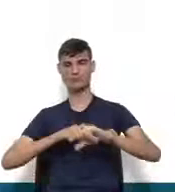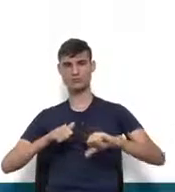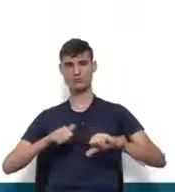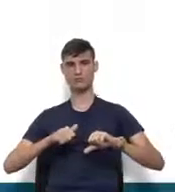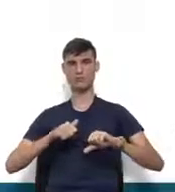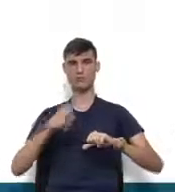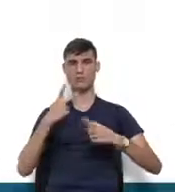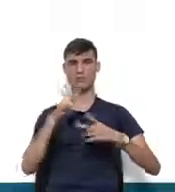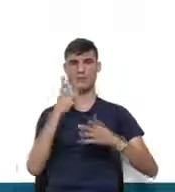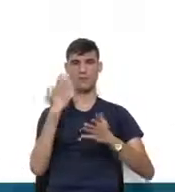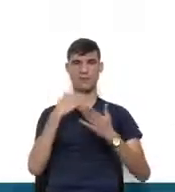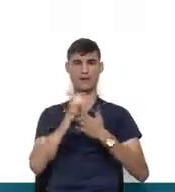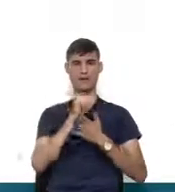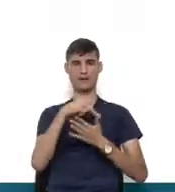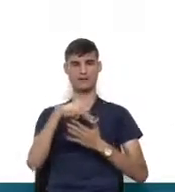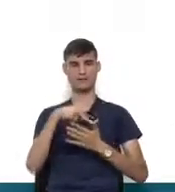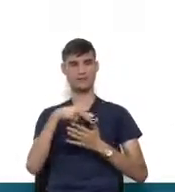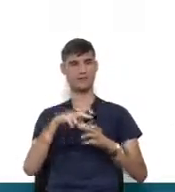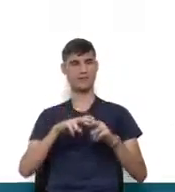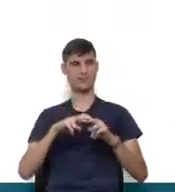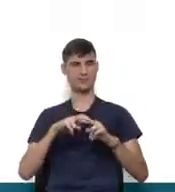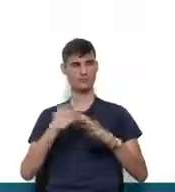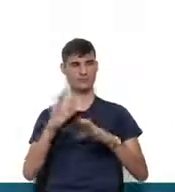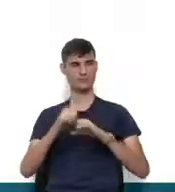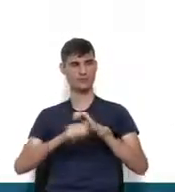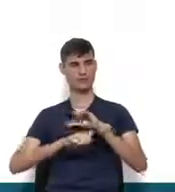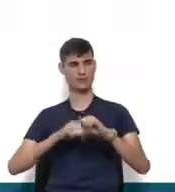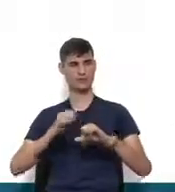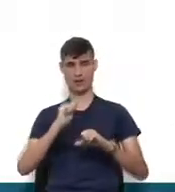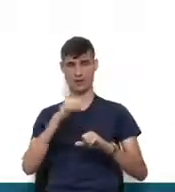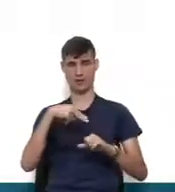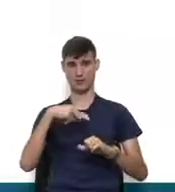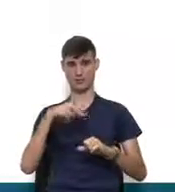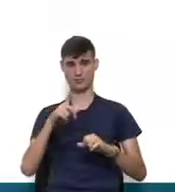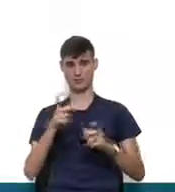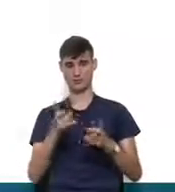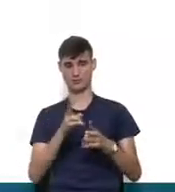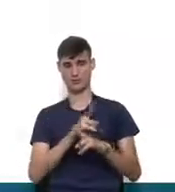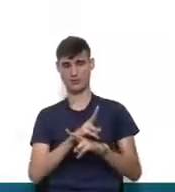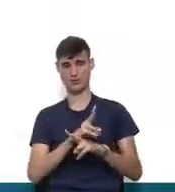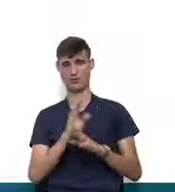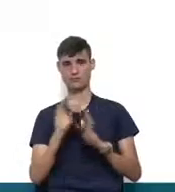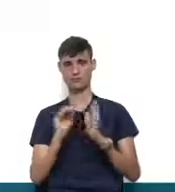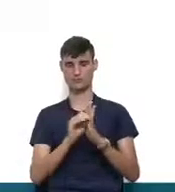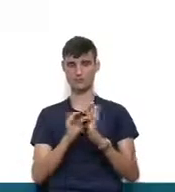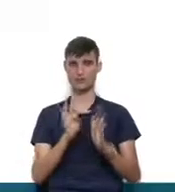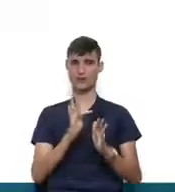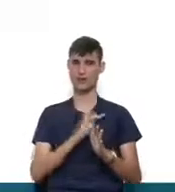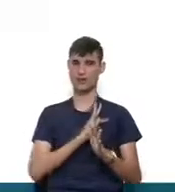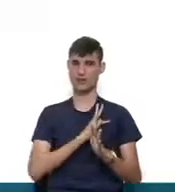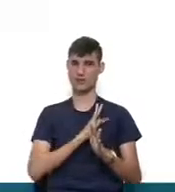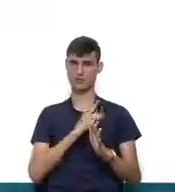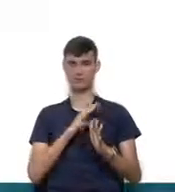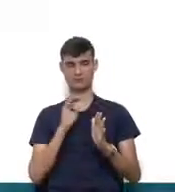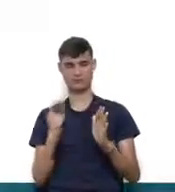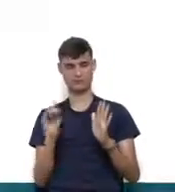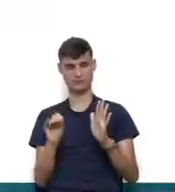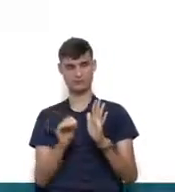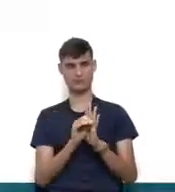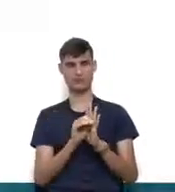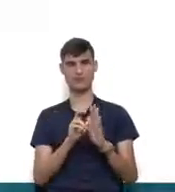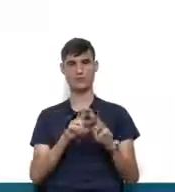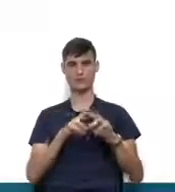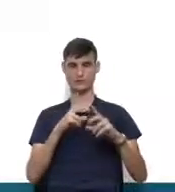lá no nosso AN, tá? E quando a gente faz a substituição do AN, aplicando as técnicas de integração, tá?